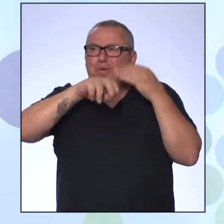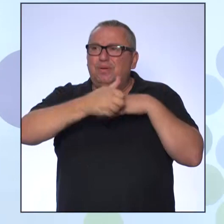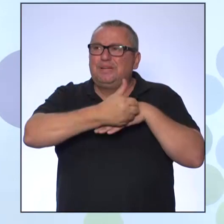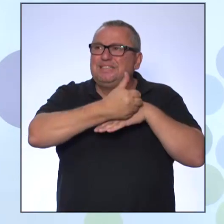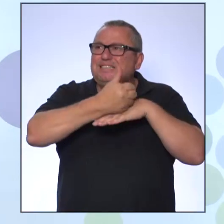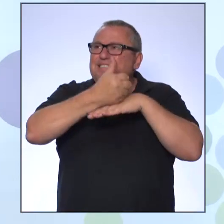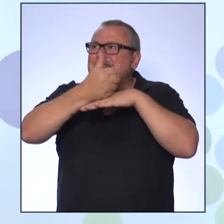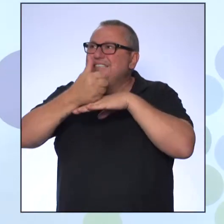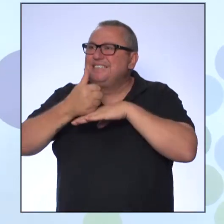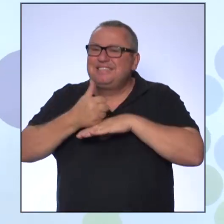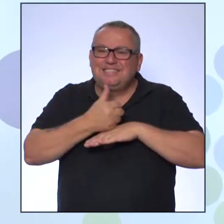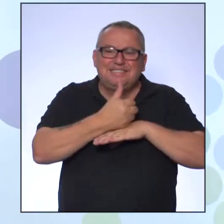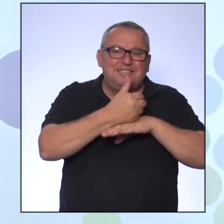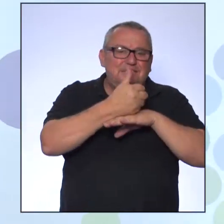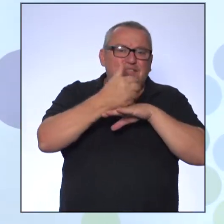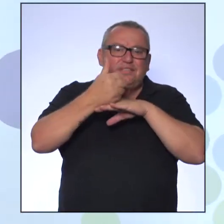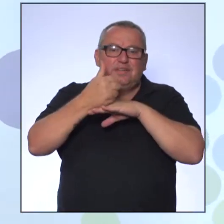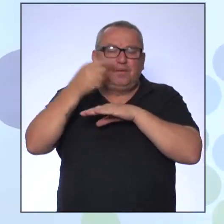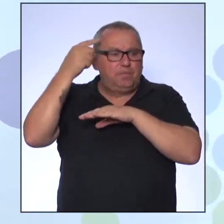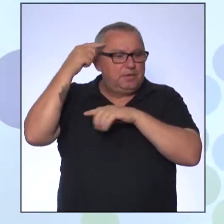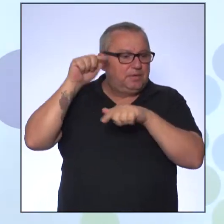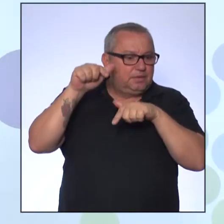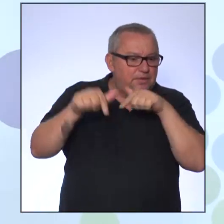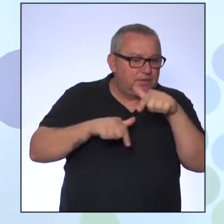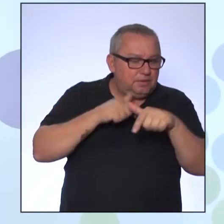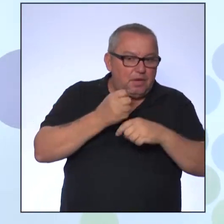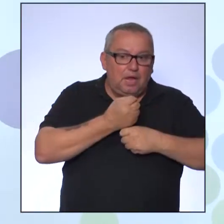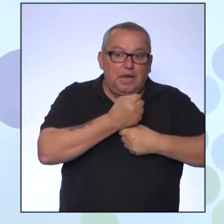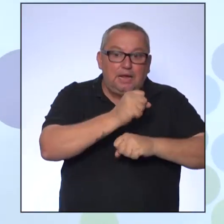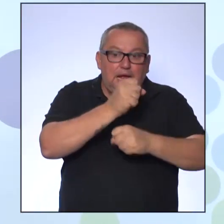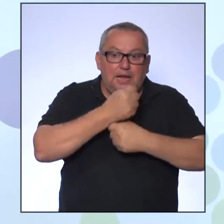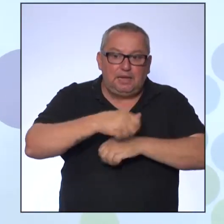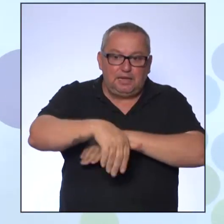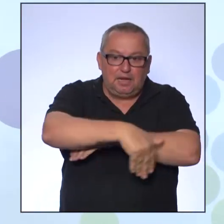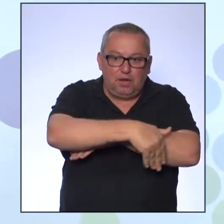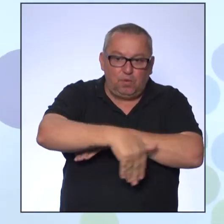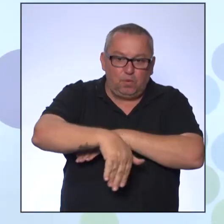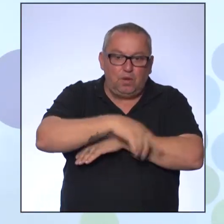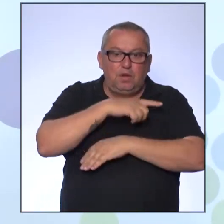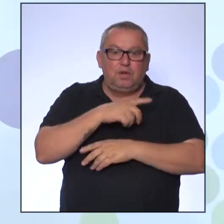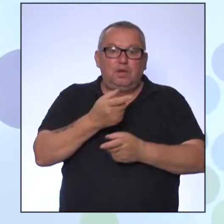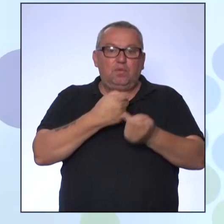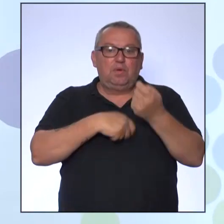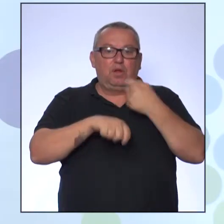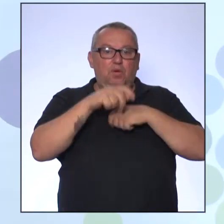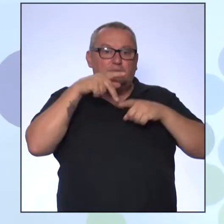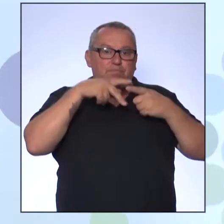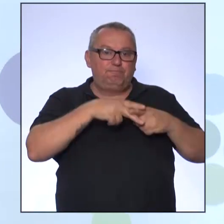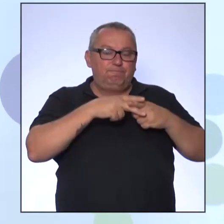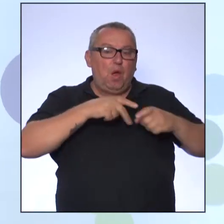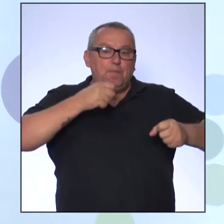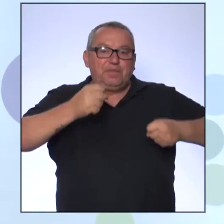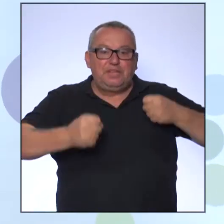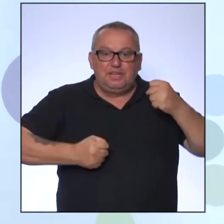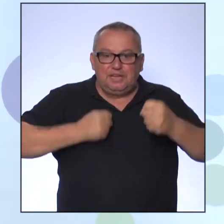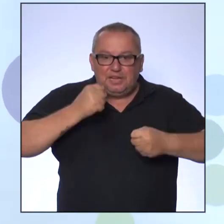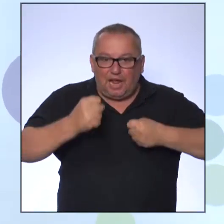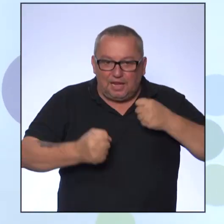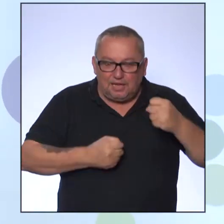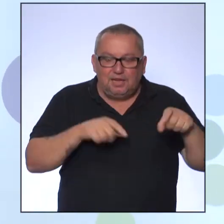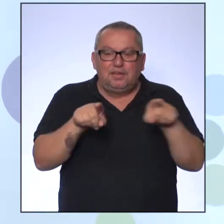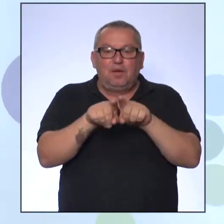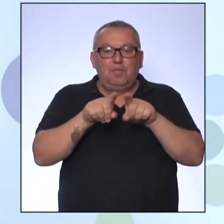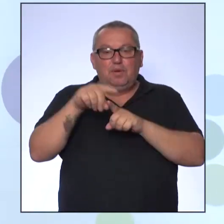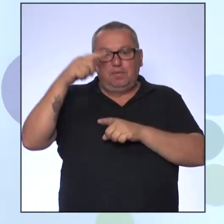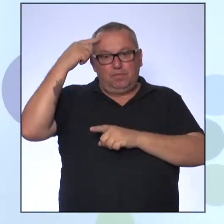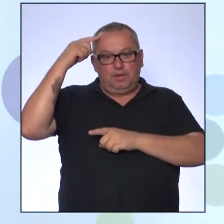vida. Eu já pensei em trabalhar como gari, em ter uma loja de manutenção de bicicleta. Eu já pensei